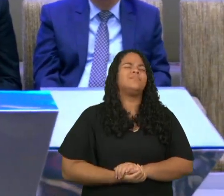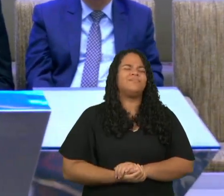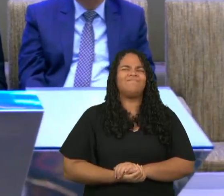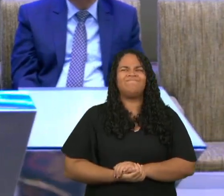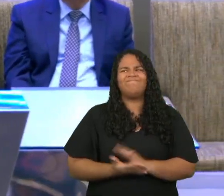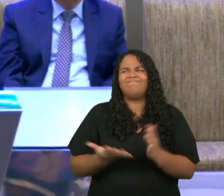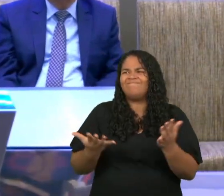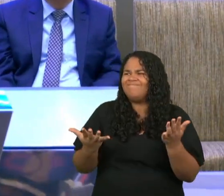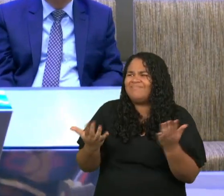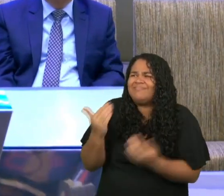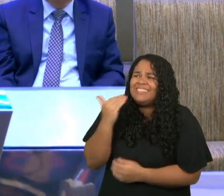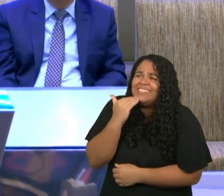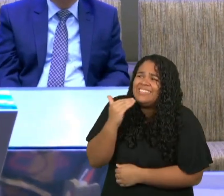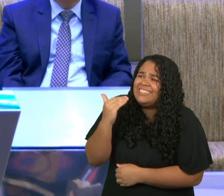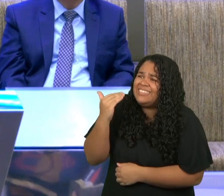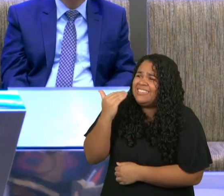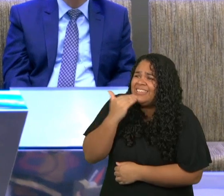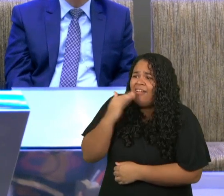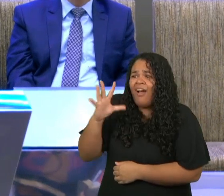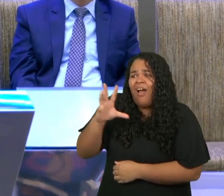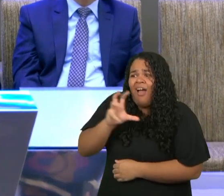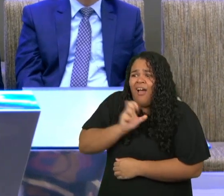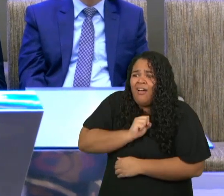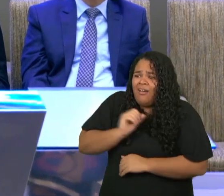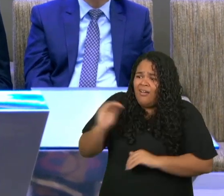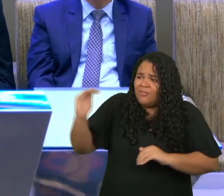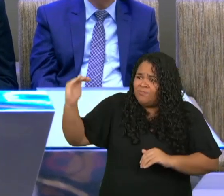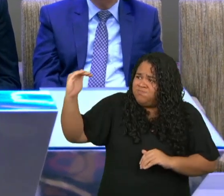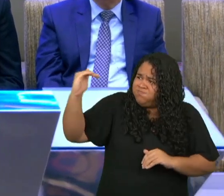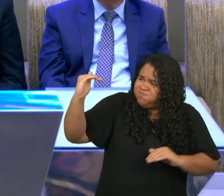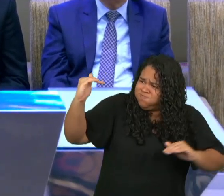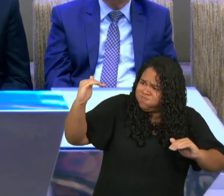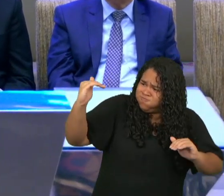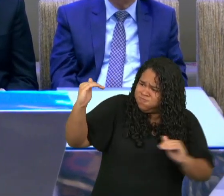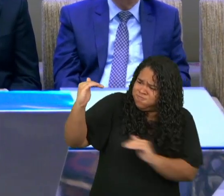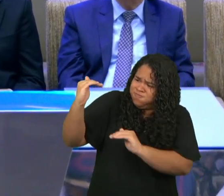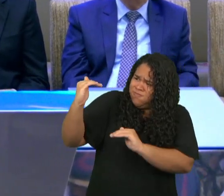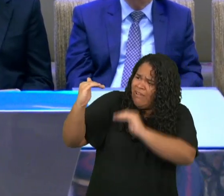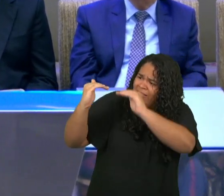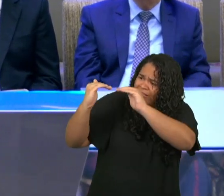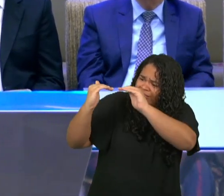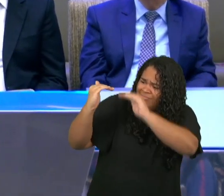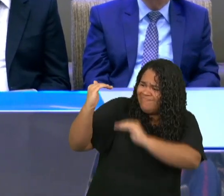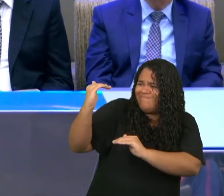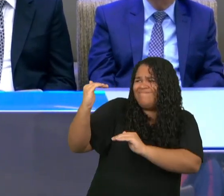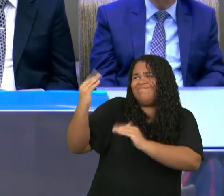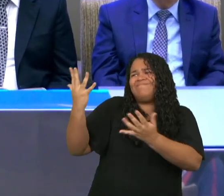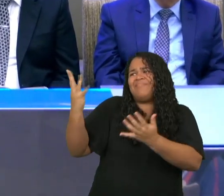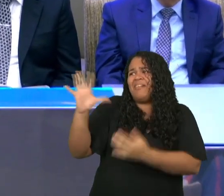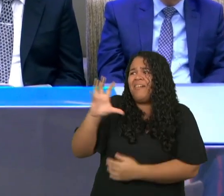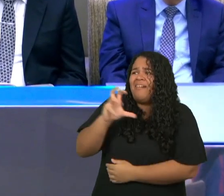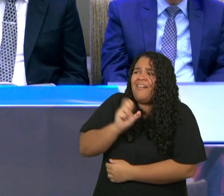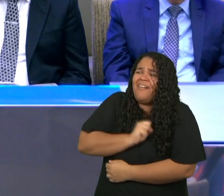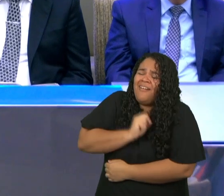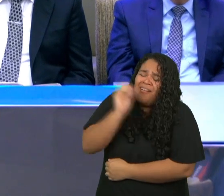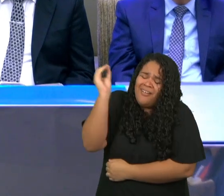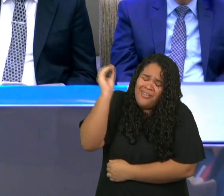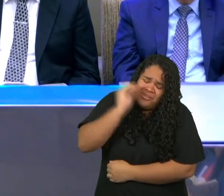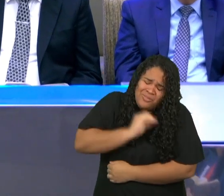Fileu, mestre, meu amor é muito fraco, meu amor é muito